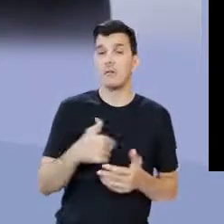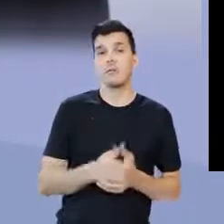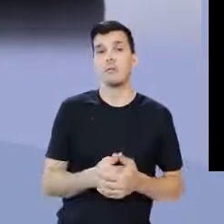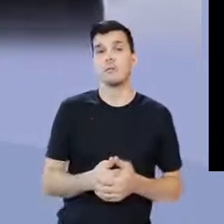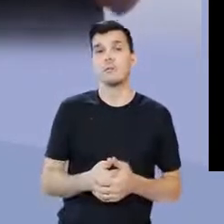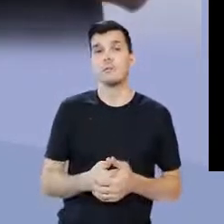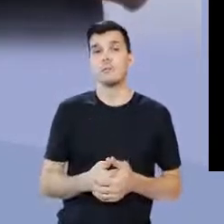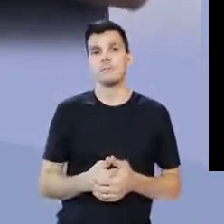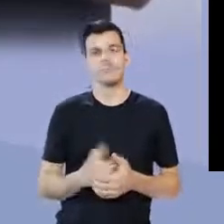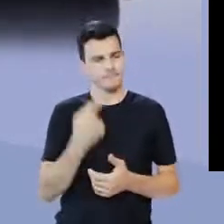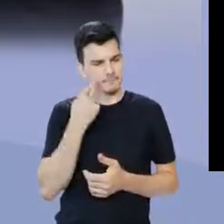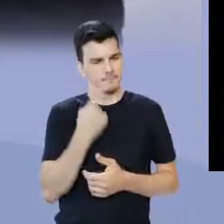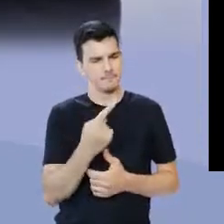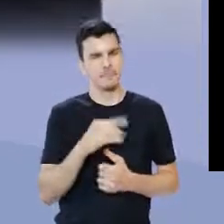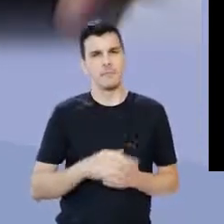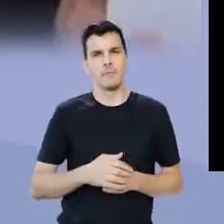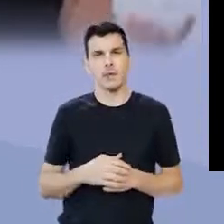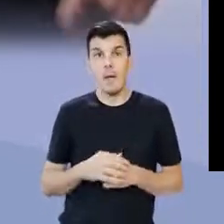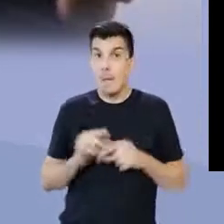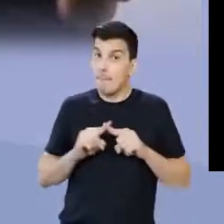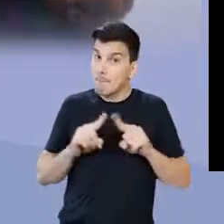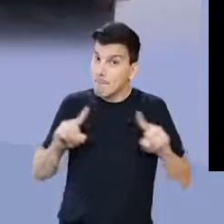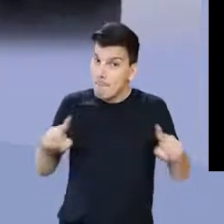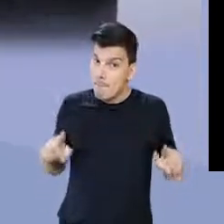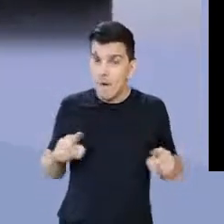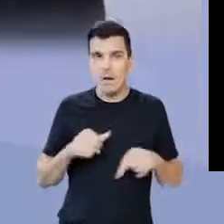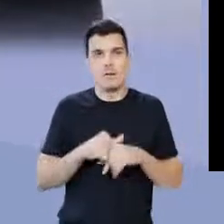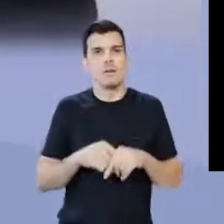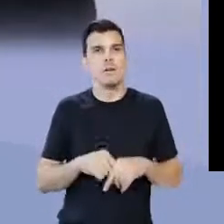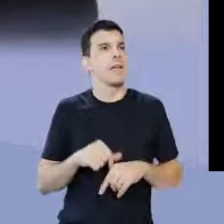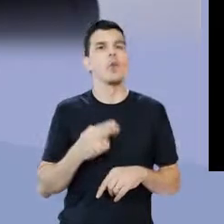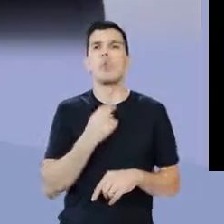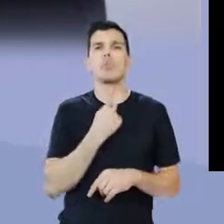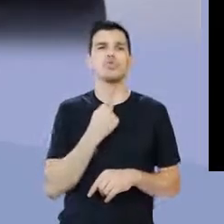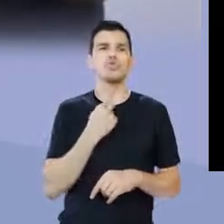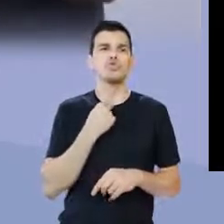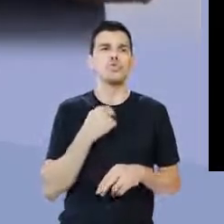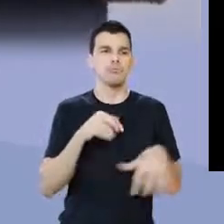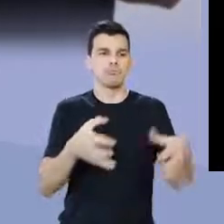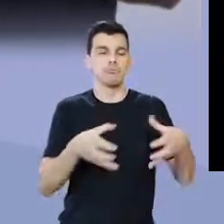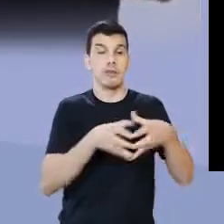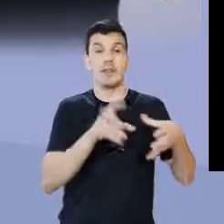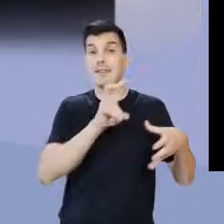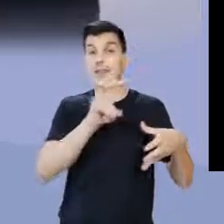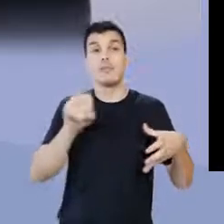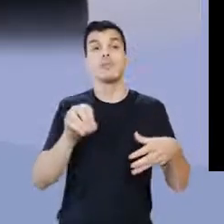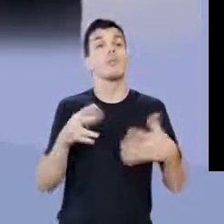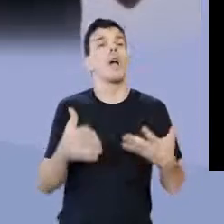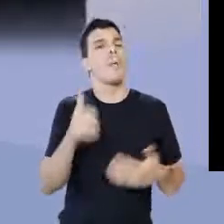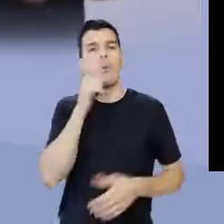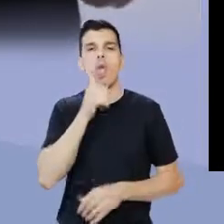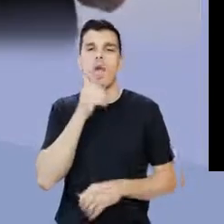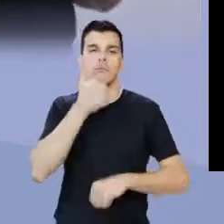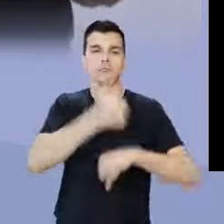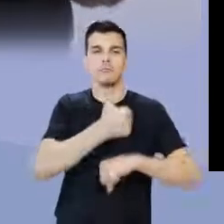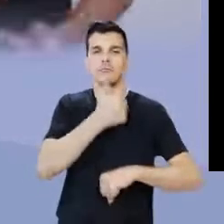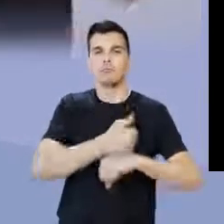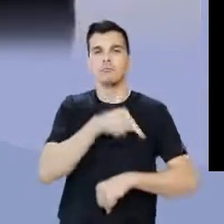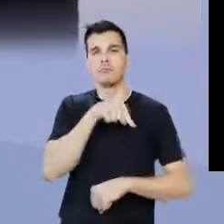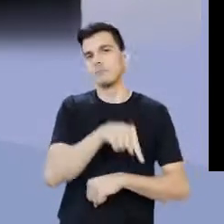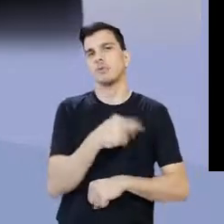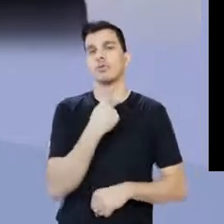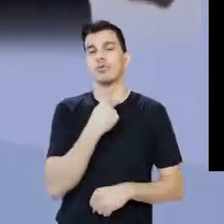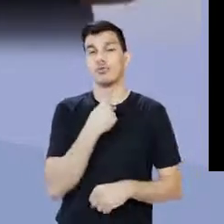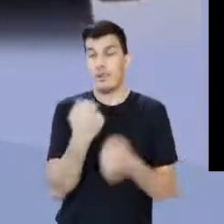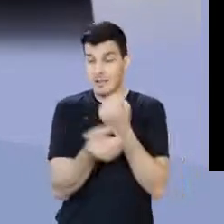quem cria isso é o Clístenes. Porém, contudo, todavia, quem não podia sentar nessas cadeiras dos 500 eram as mulheres.